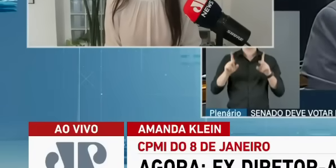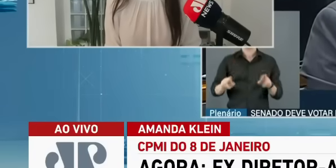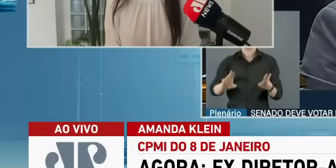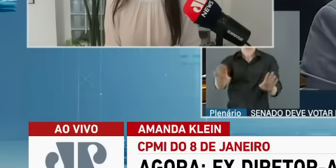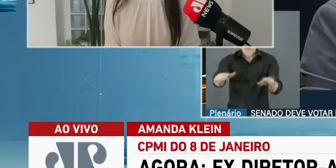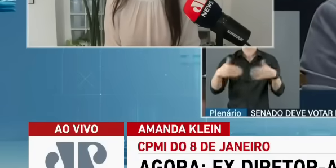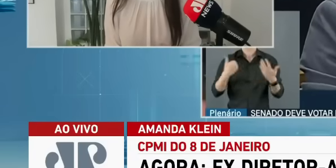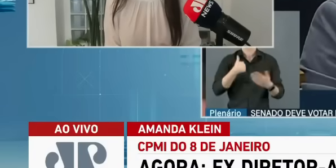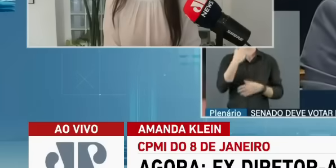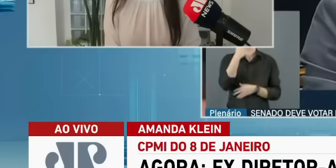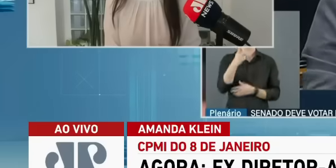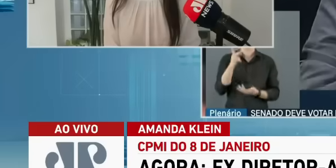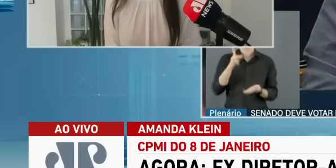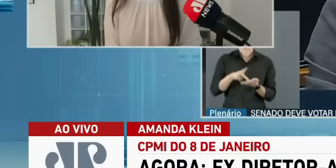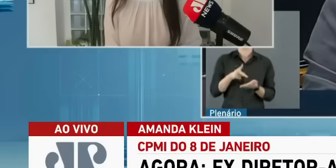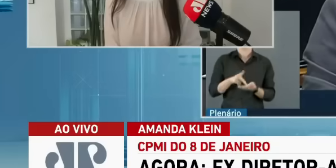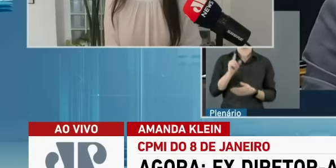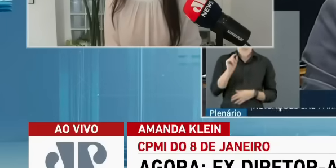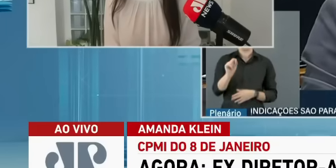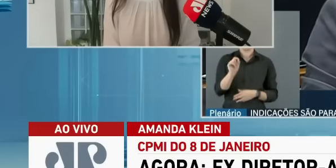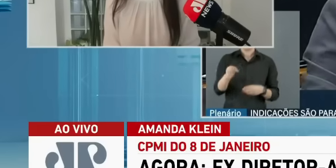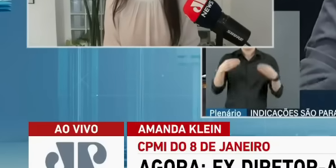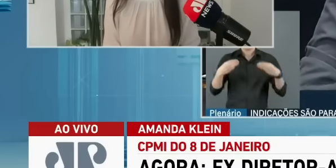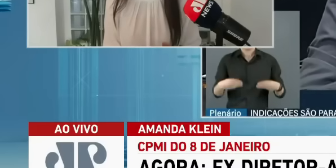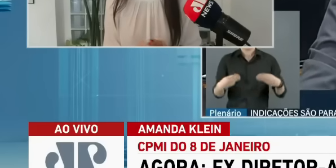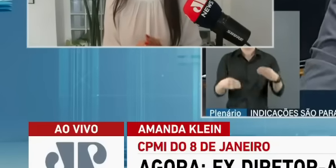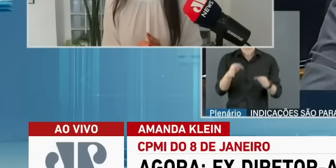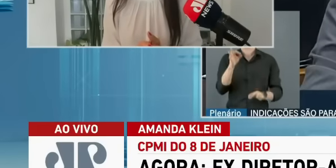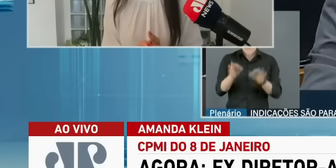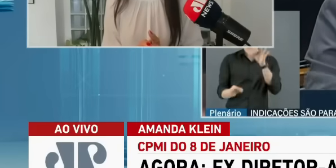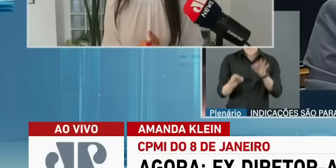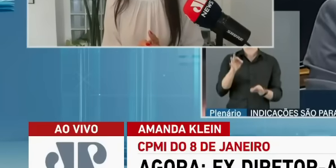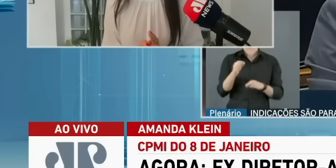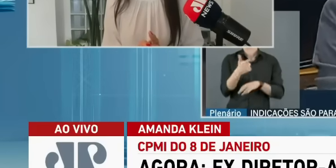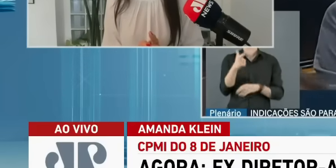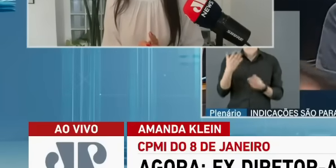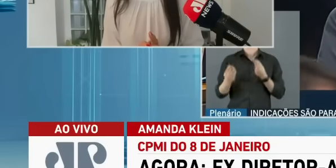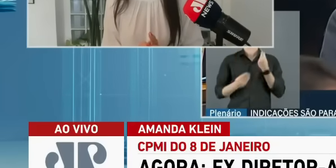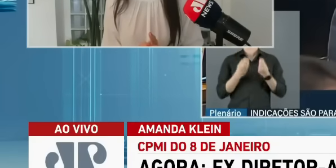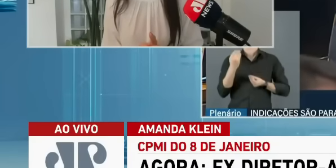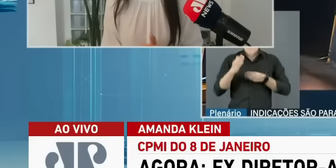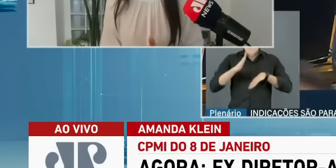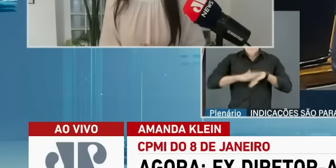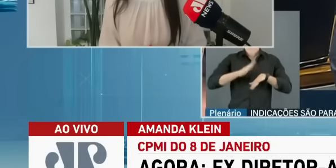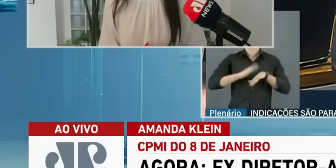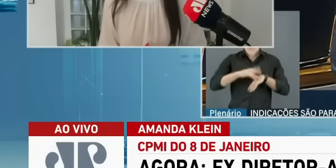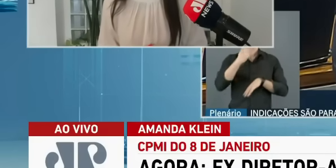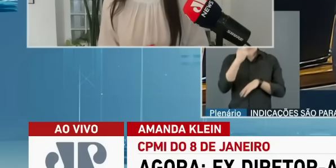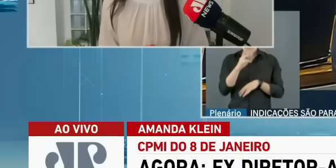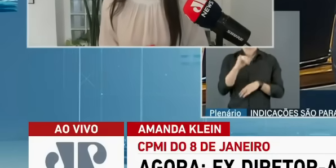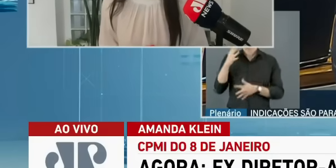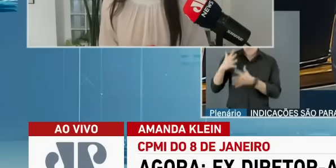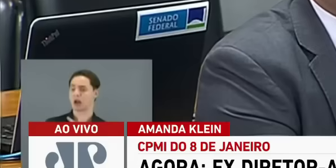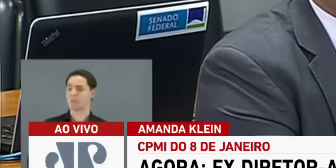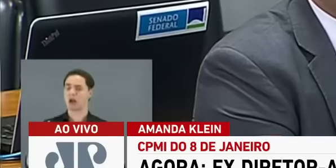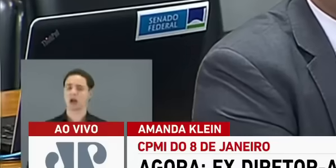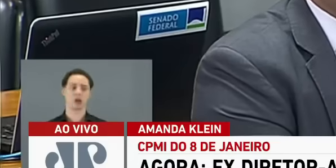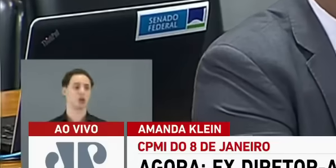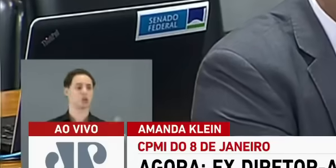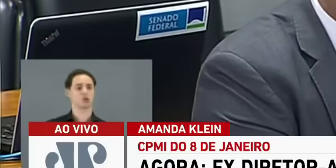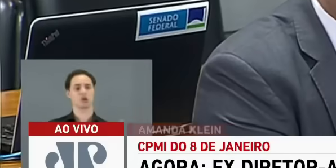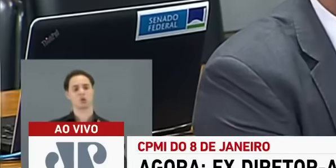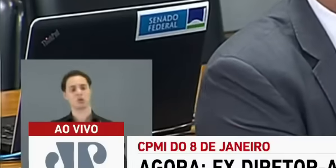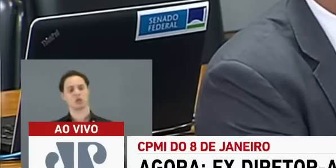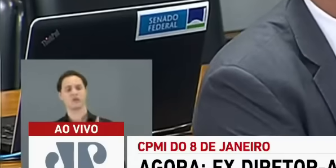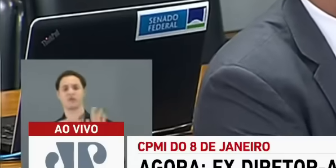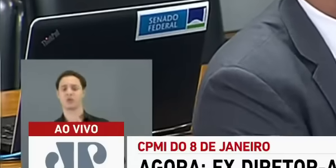compartilhados. Também houve mudanças nesses documentos e isso certamente será objeto de questionamento de deputados e senadores. Beraldo, concorda com a Amanda? A CPMI